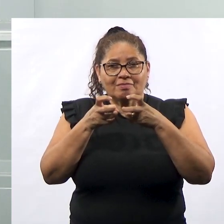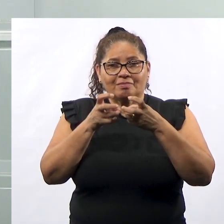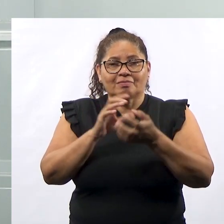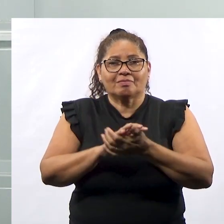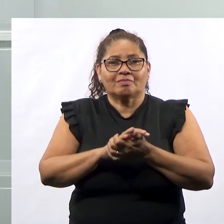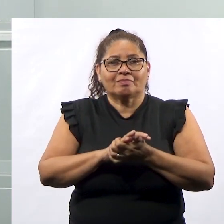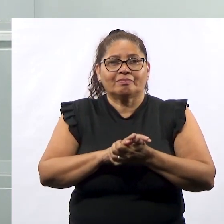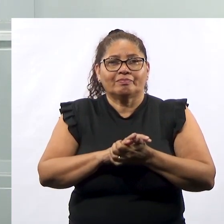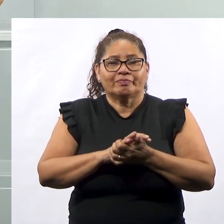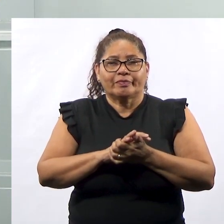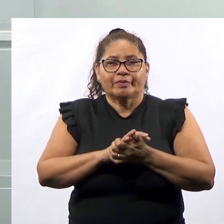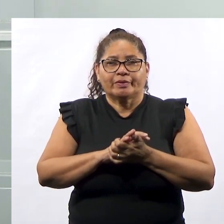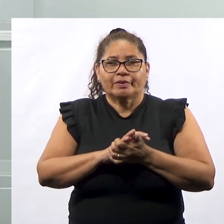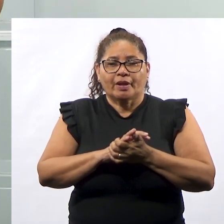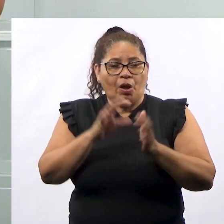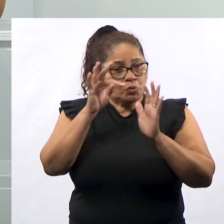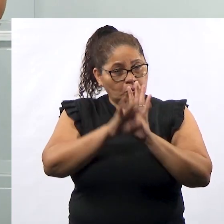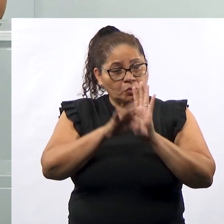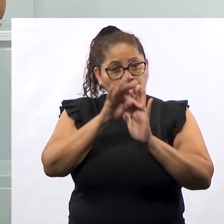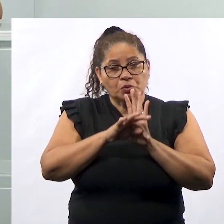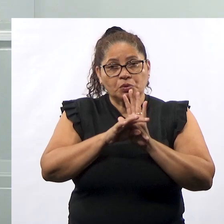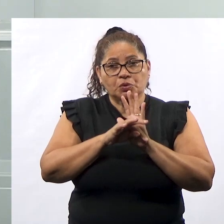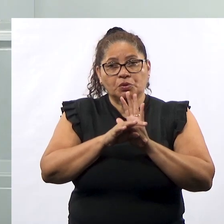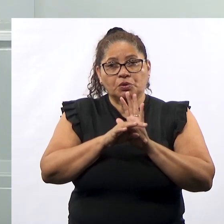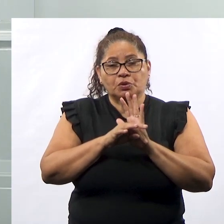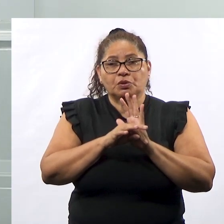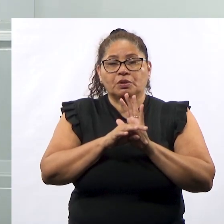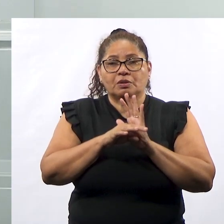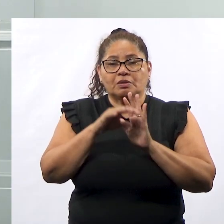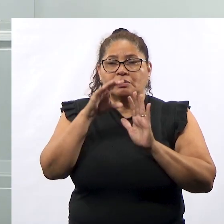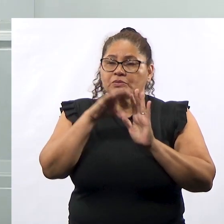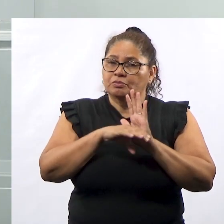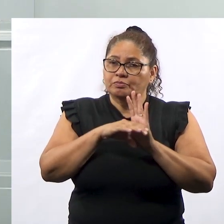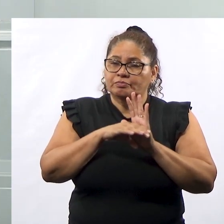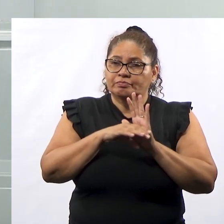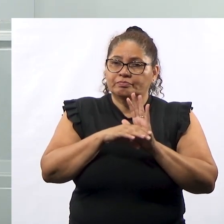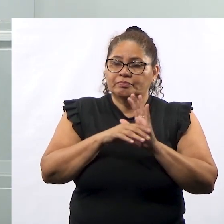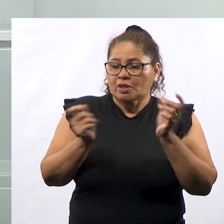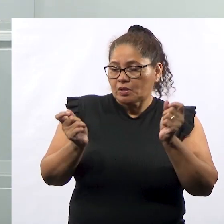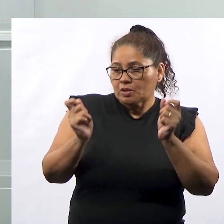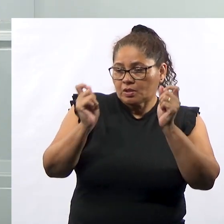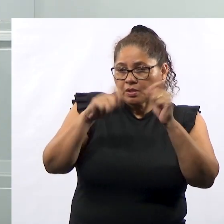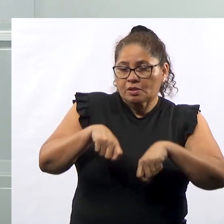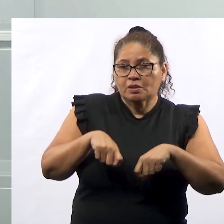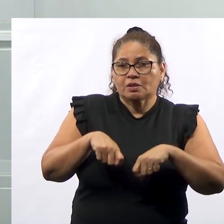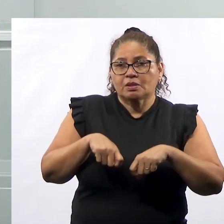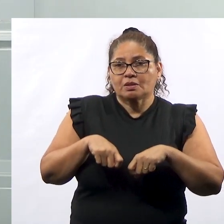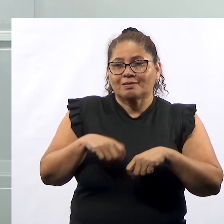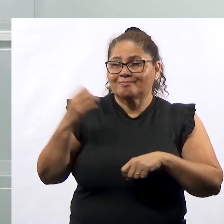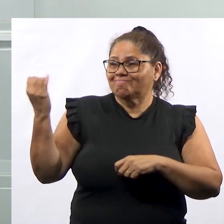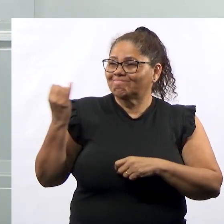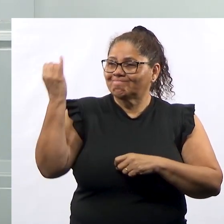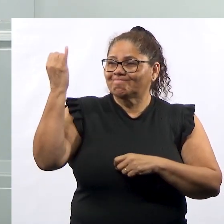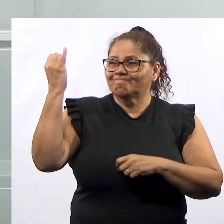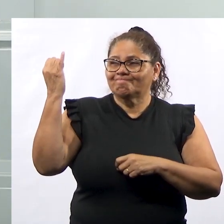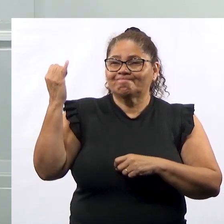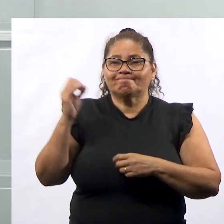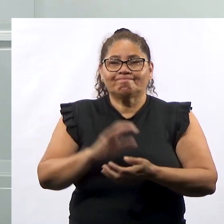fundamentalmente não é somente o texto curricular, mas é principalmente a capacidade